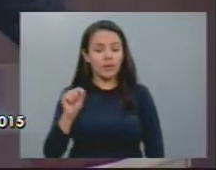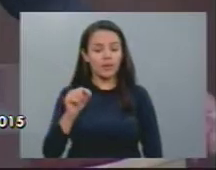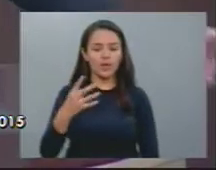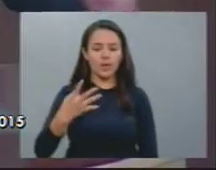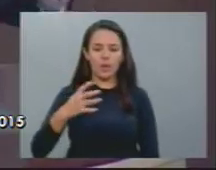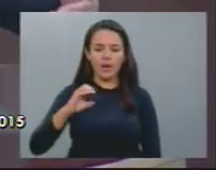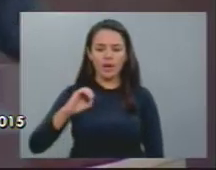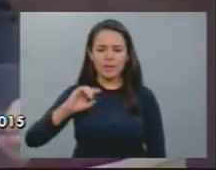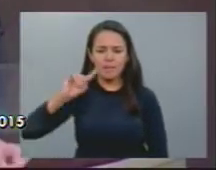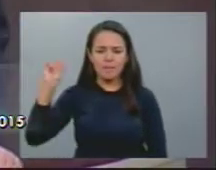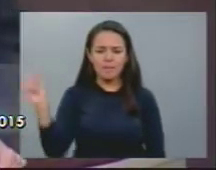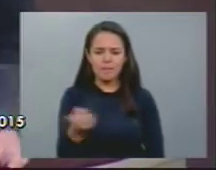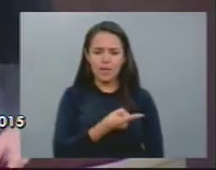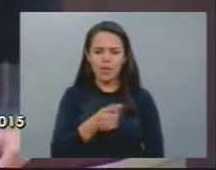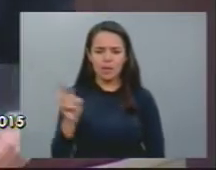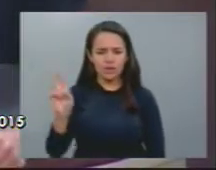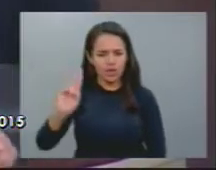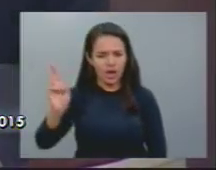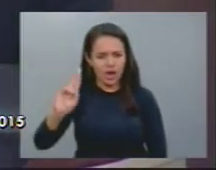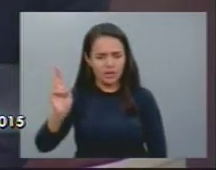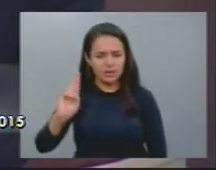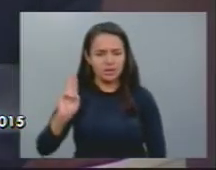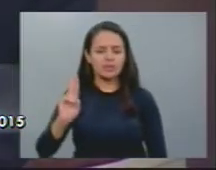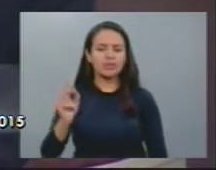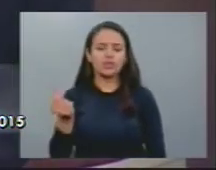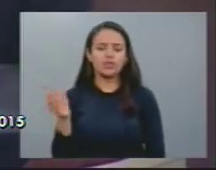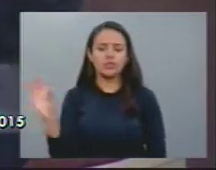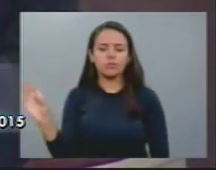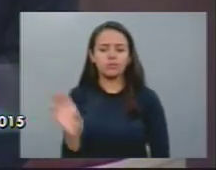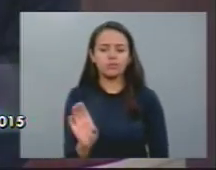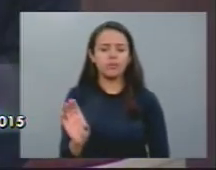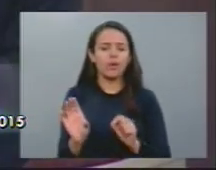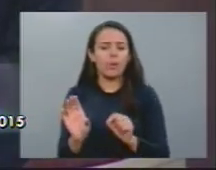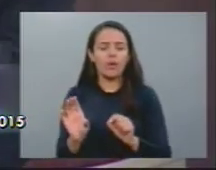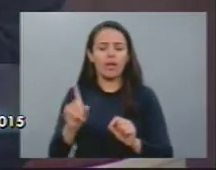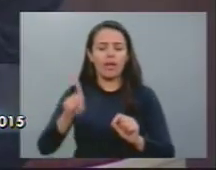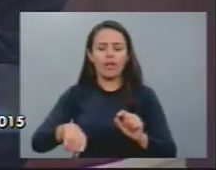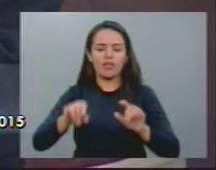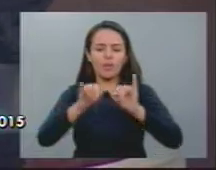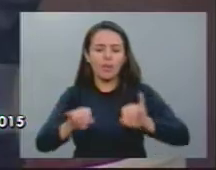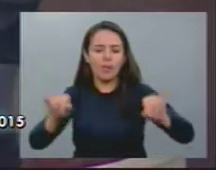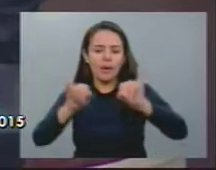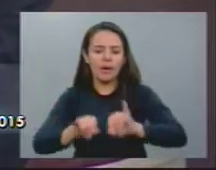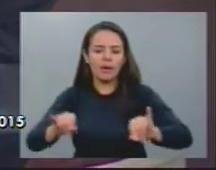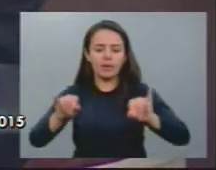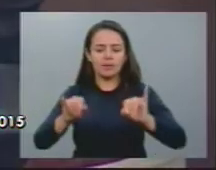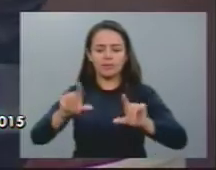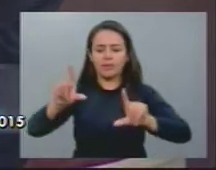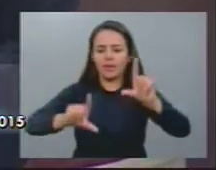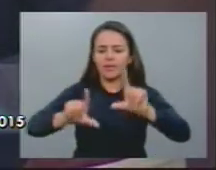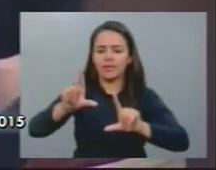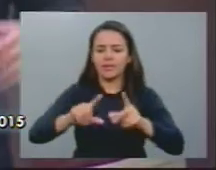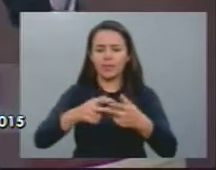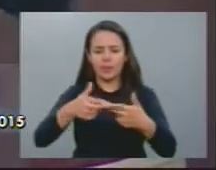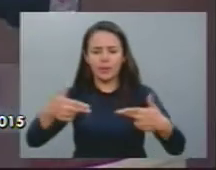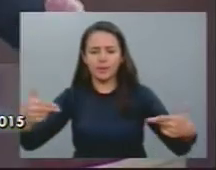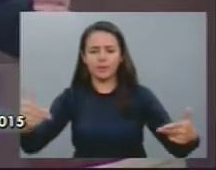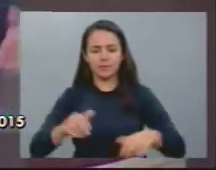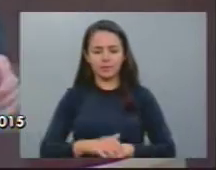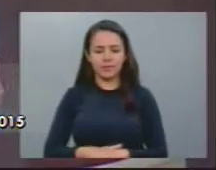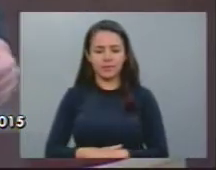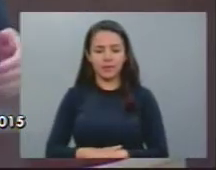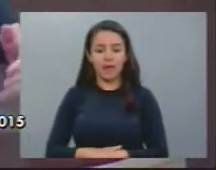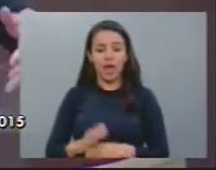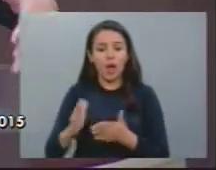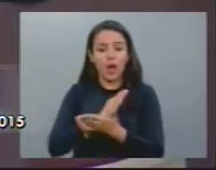alardeada aos quatro cantos, porque é esse o discurso, não pode melhorar a saúde porque está em crise, não pode melhorar a